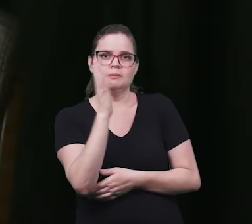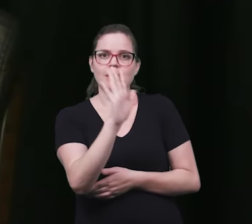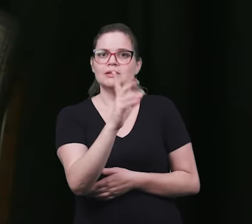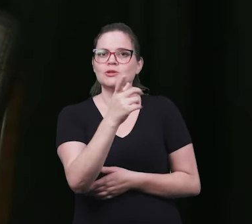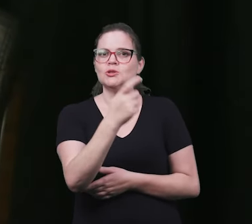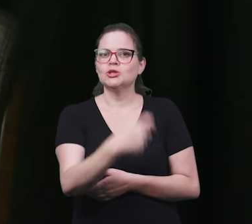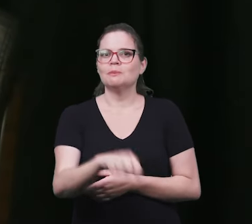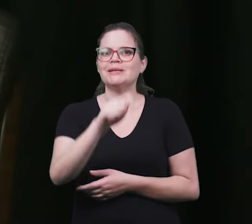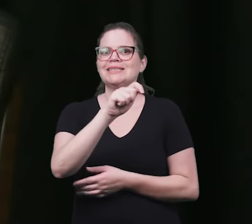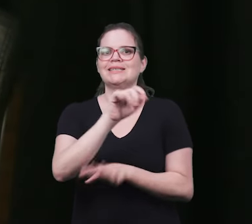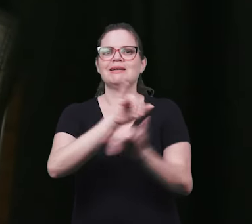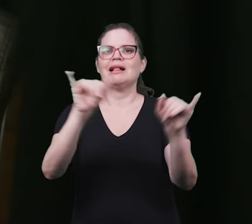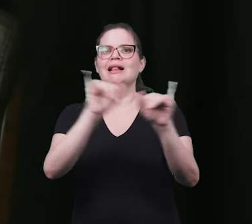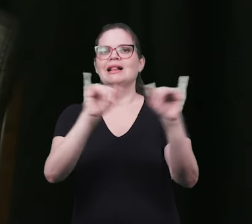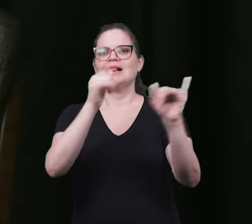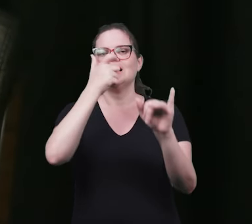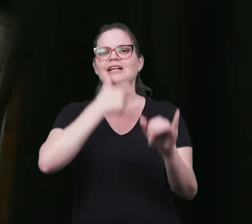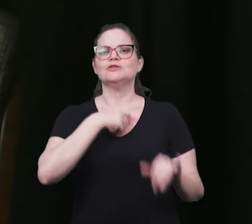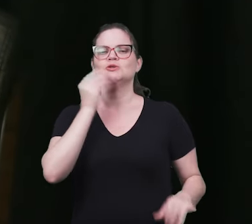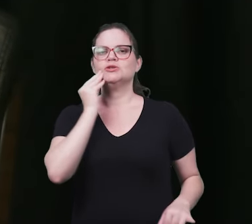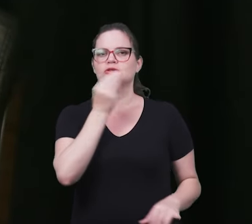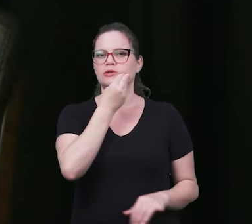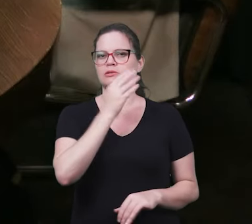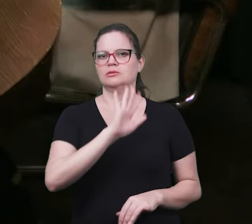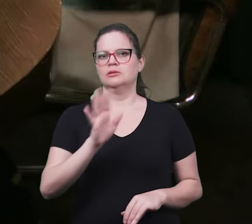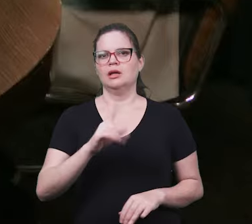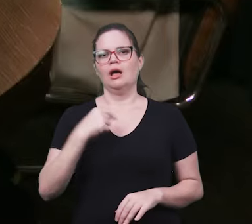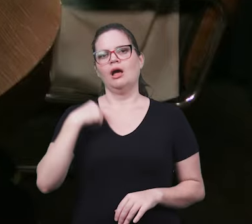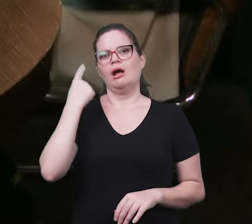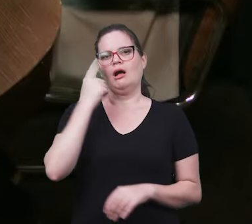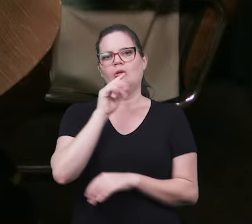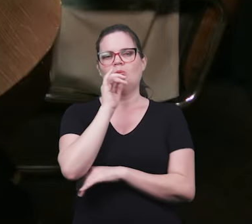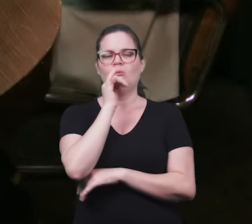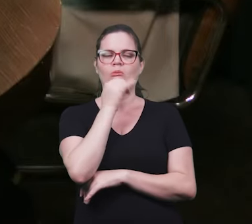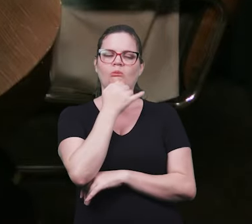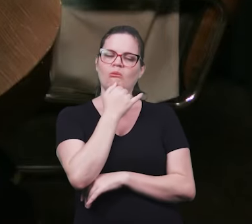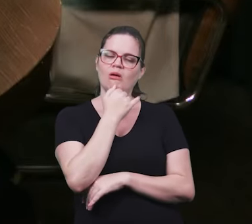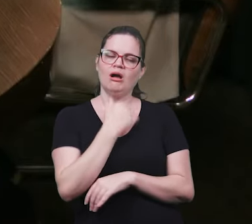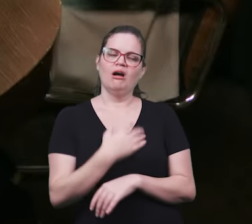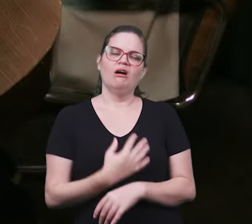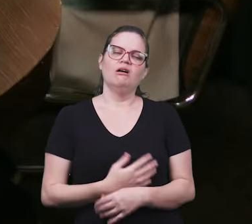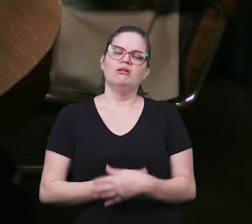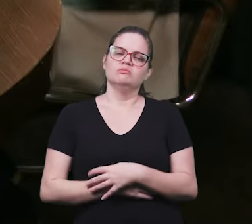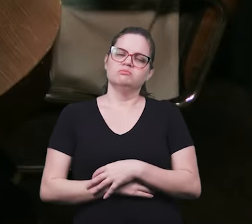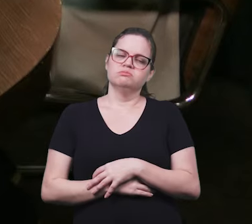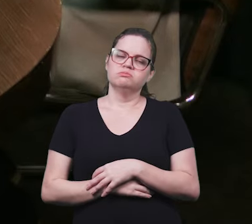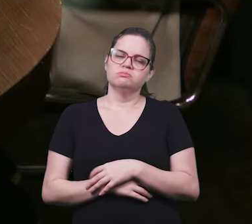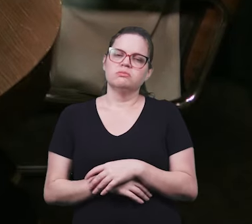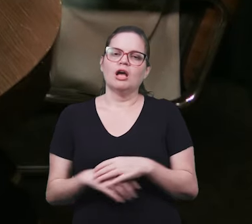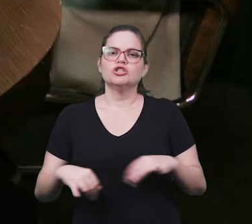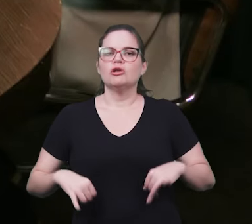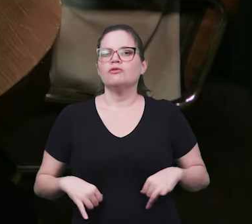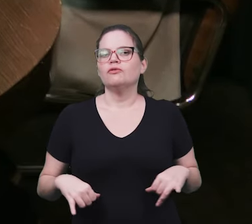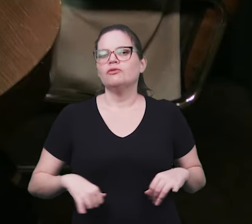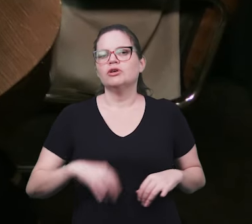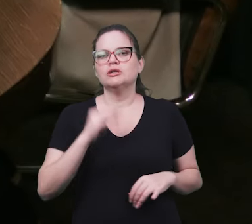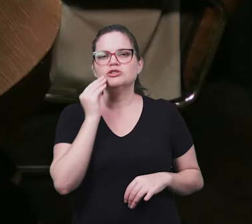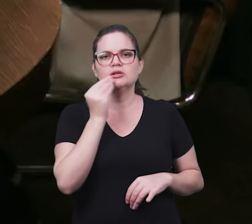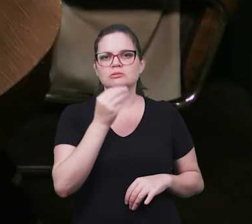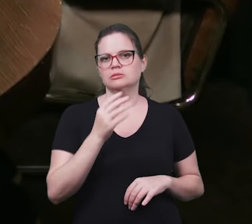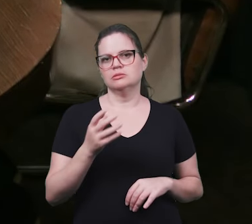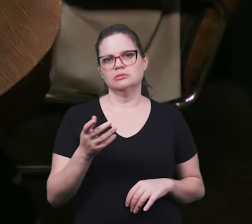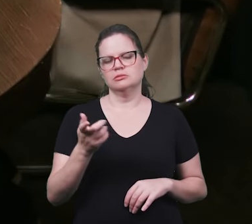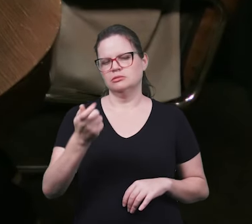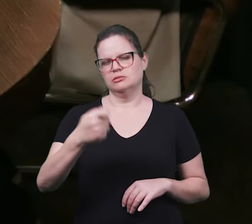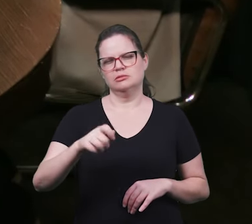necessidade de ficar fazendo propaganda que está fazendo jejum. Mudar o semblante, ficar com cara triste de quem está sofrendo, disso. Até porque o jejum,